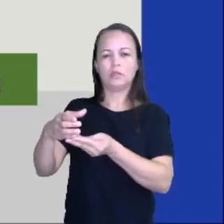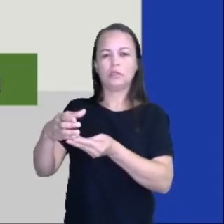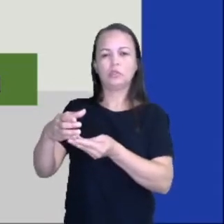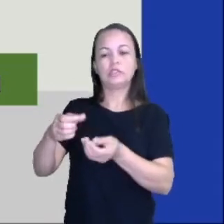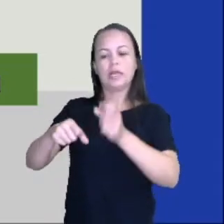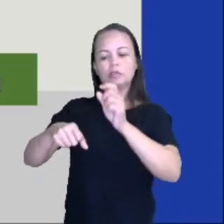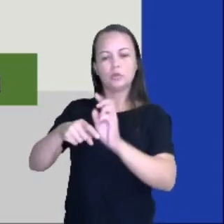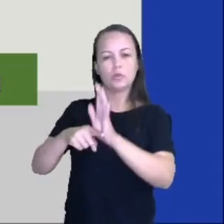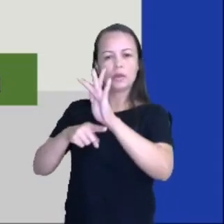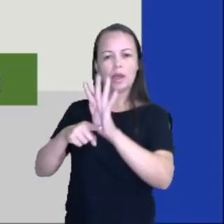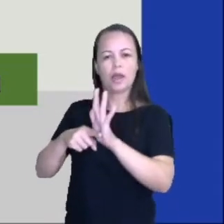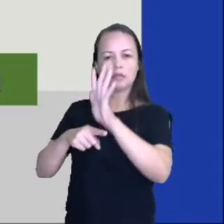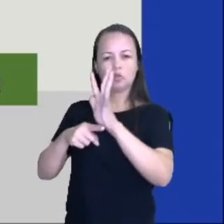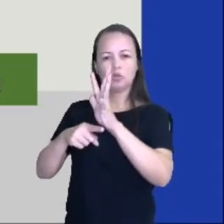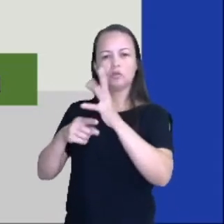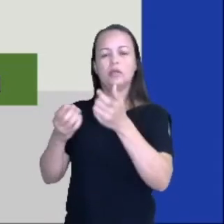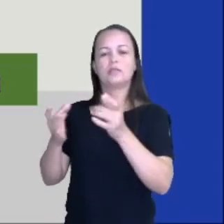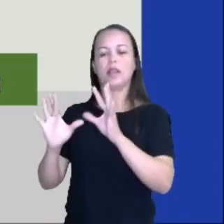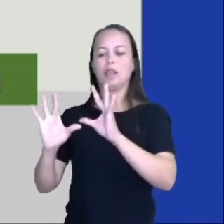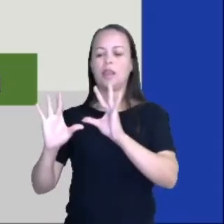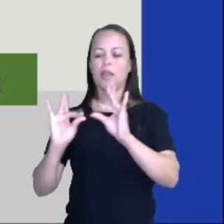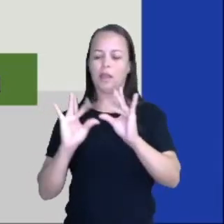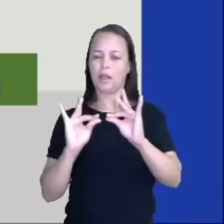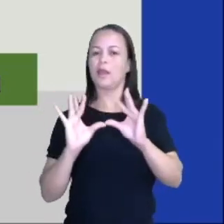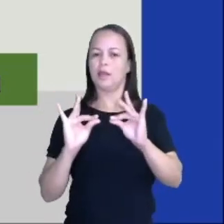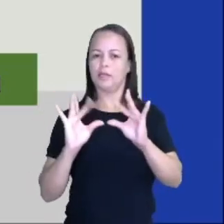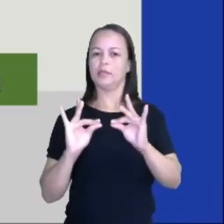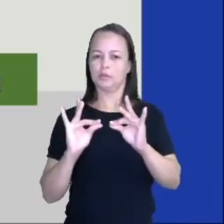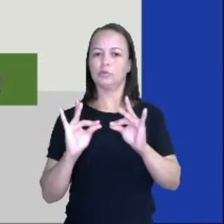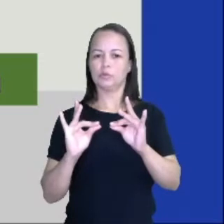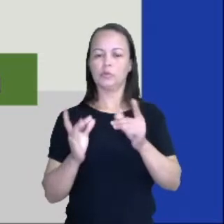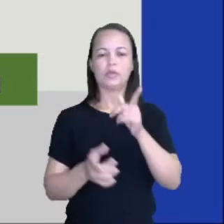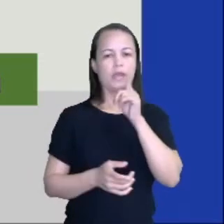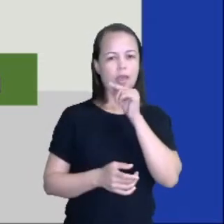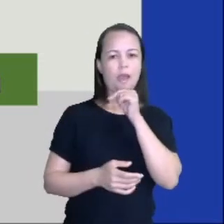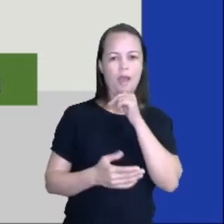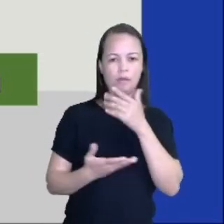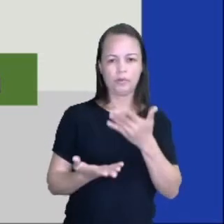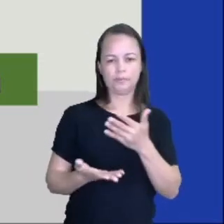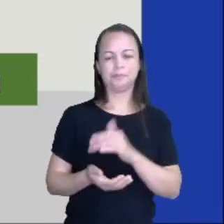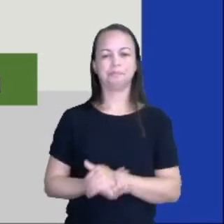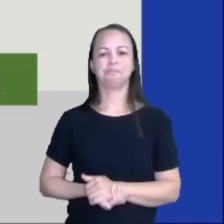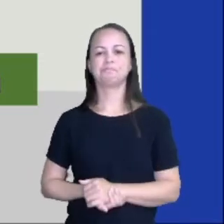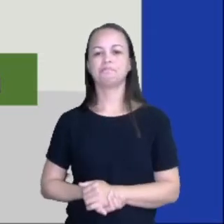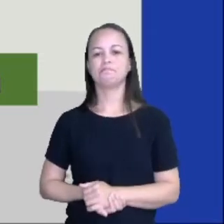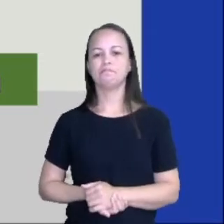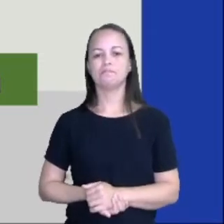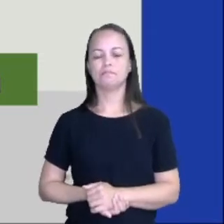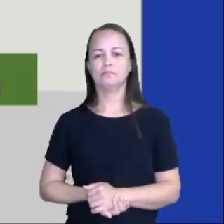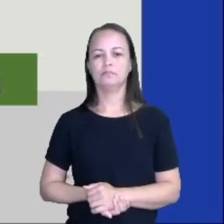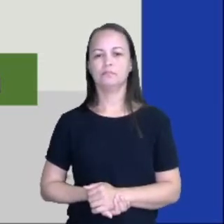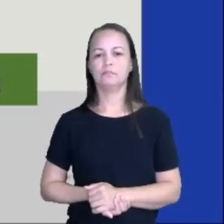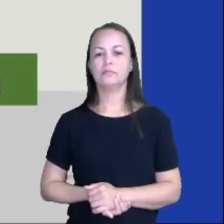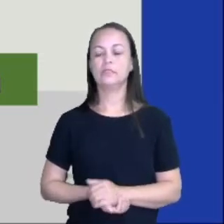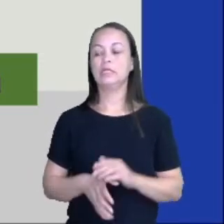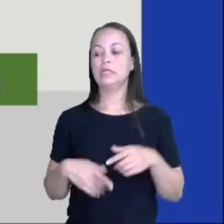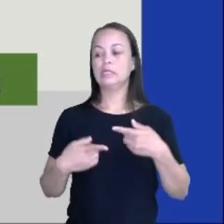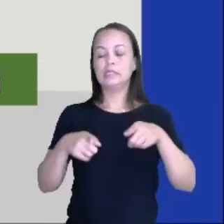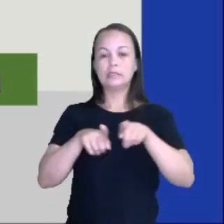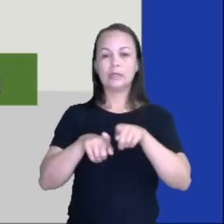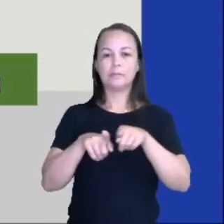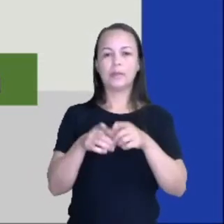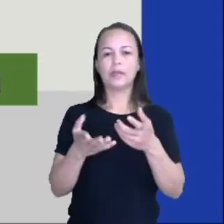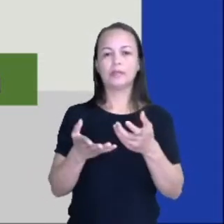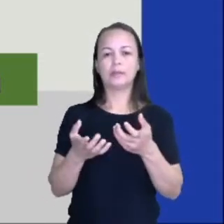estado gasoso, ela volta a ser ao seu estado original, que é justamente o líquido. E aí temos aí